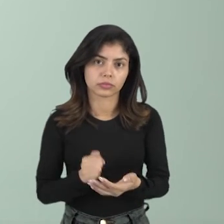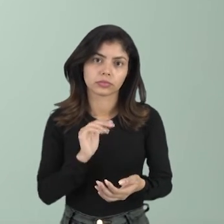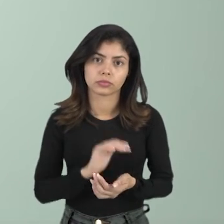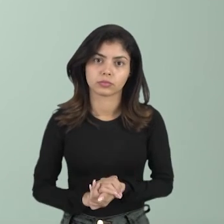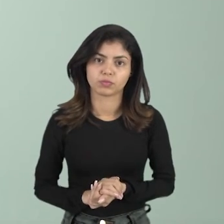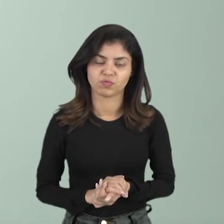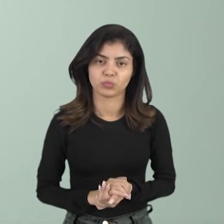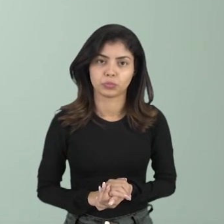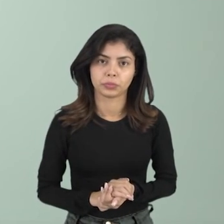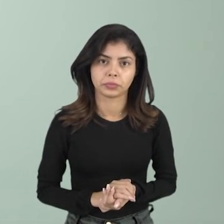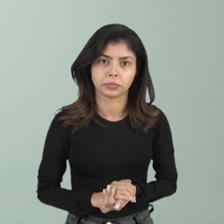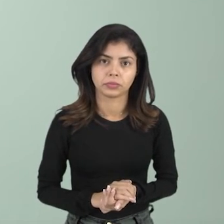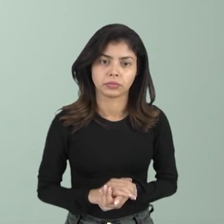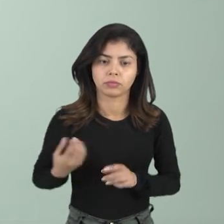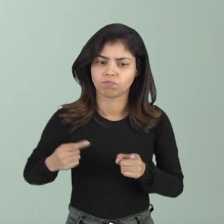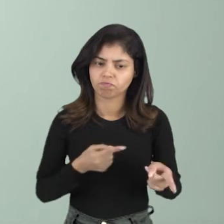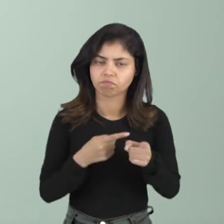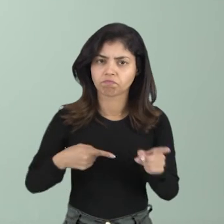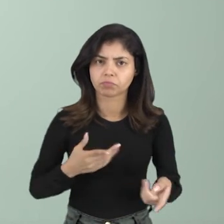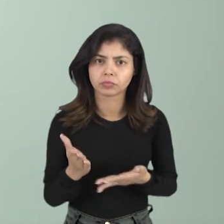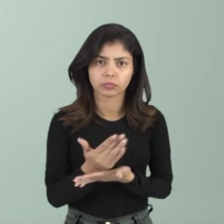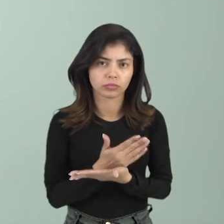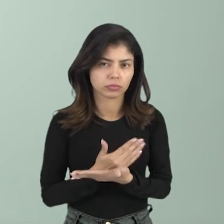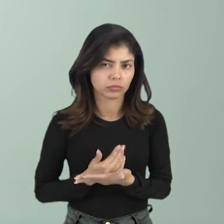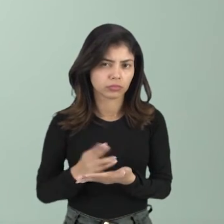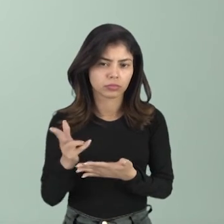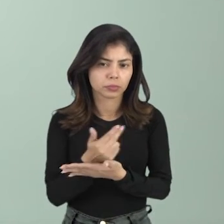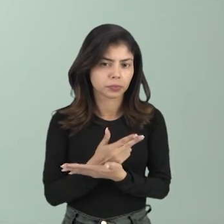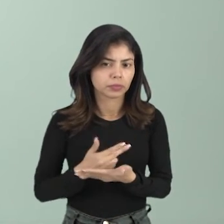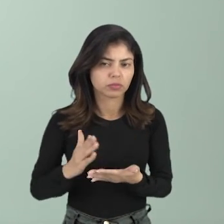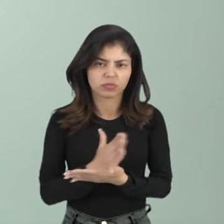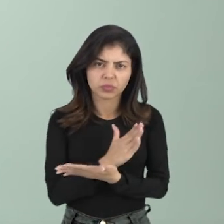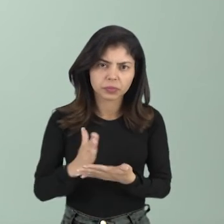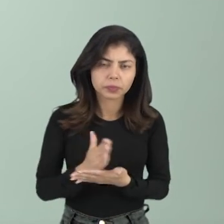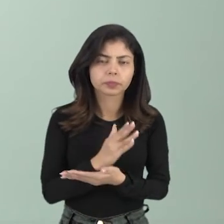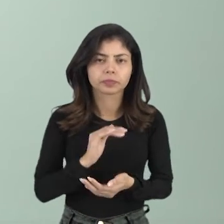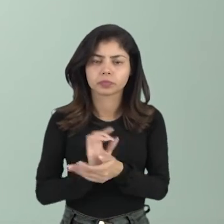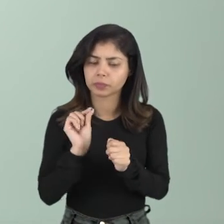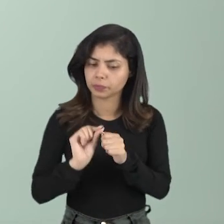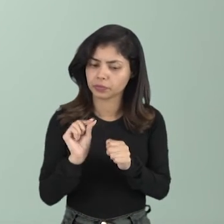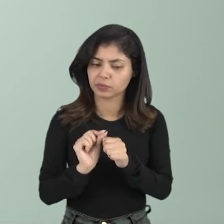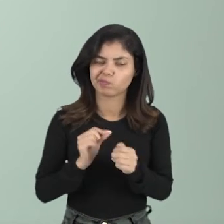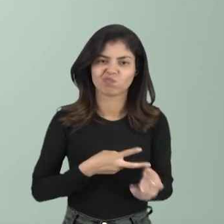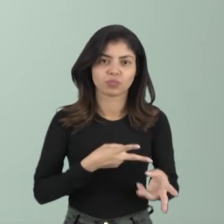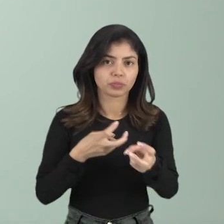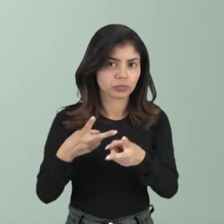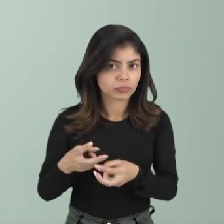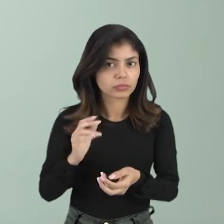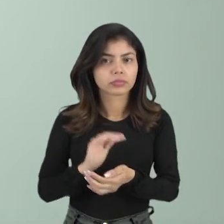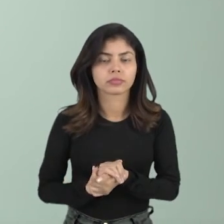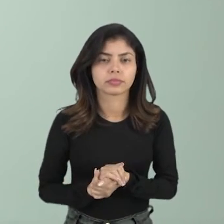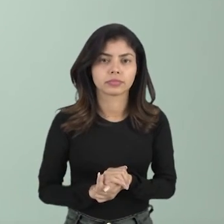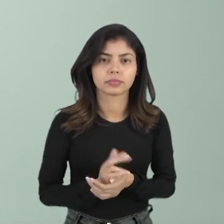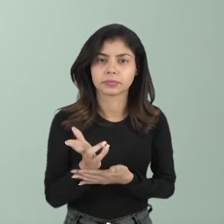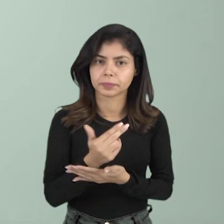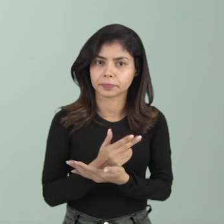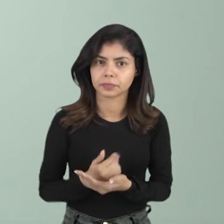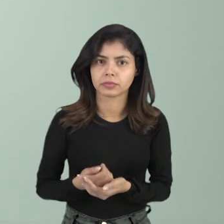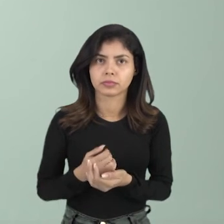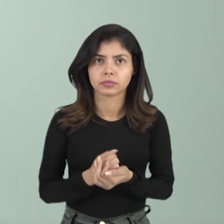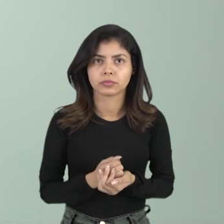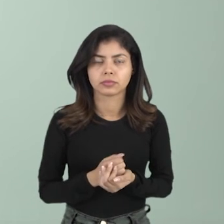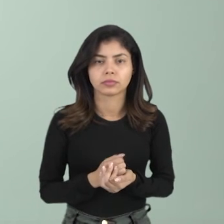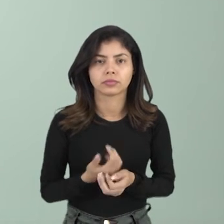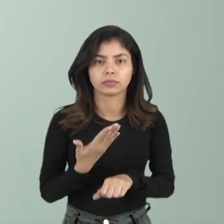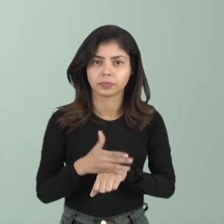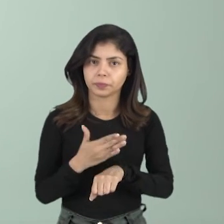artísticos, eles iam provocando algumas rupturas no modo de fazer e consumir a arte, tá bom? Eu quero te convidar